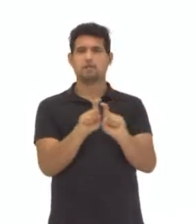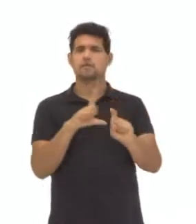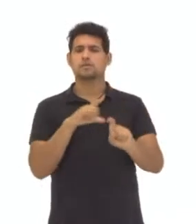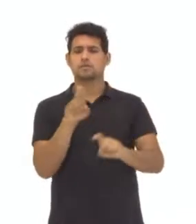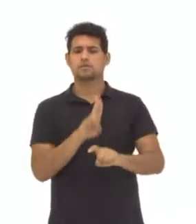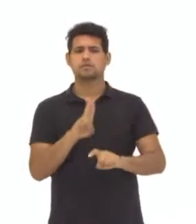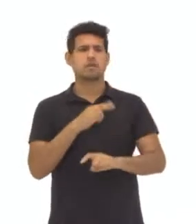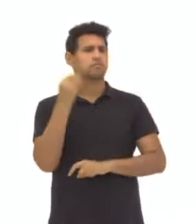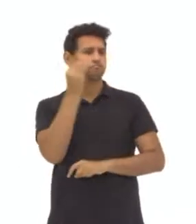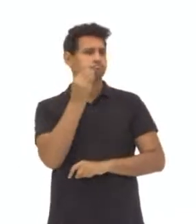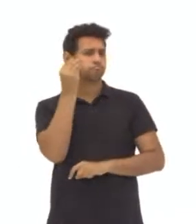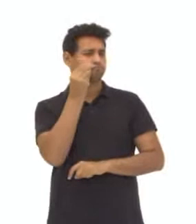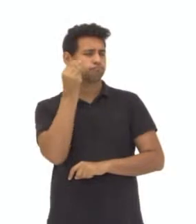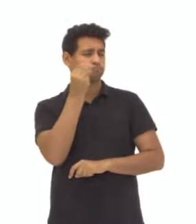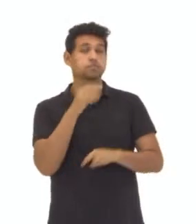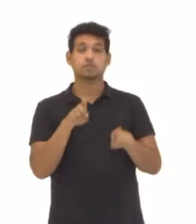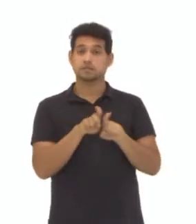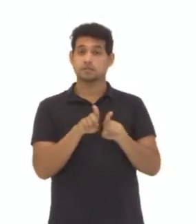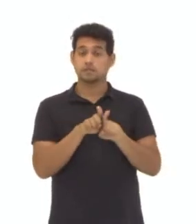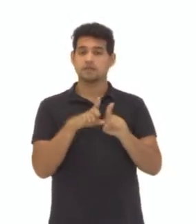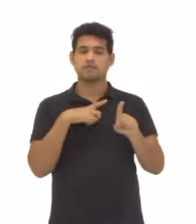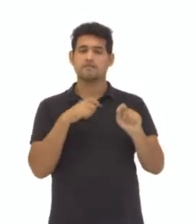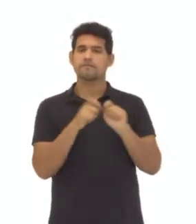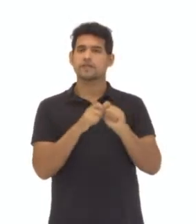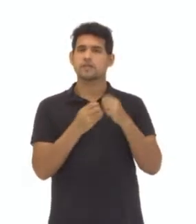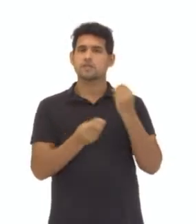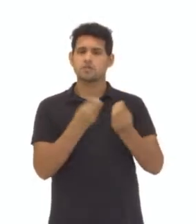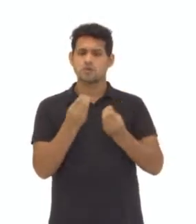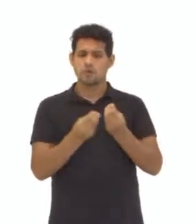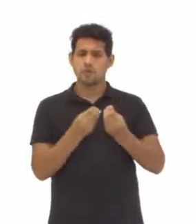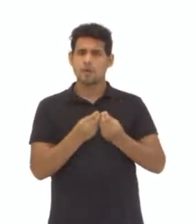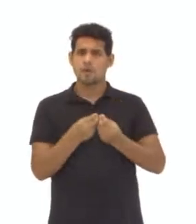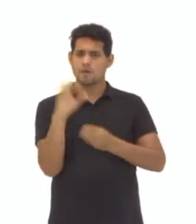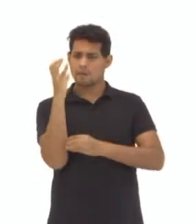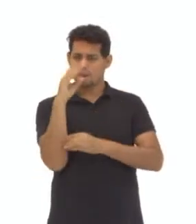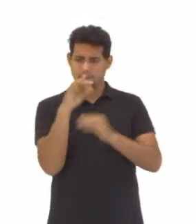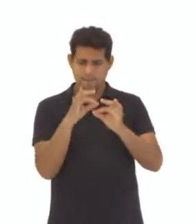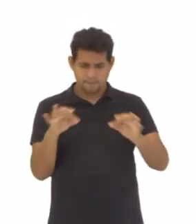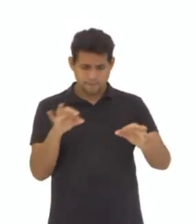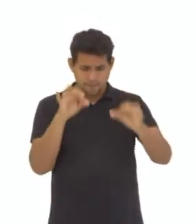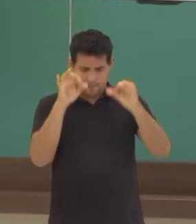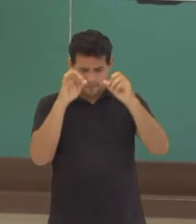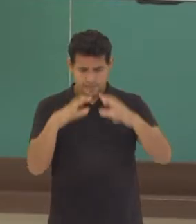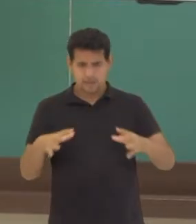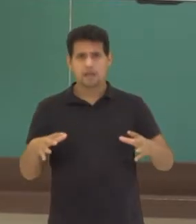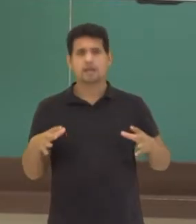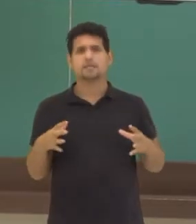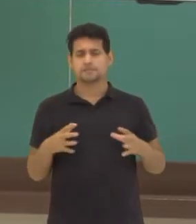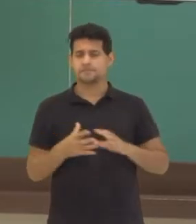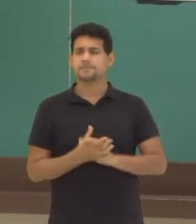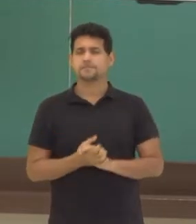minha experiência. Escritas com gravetos no chão de terra do quintal.